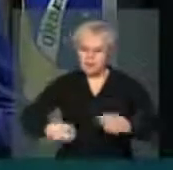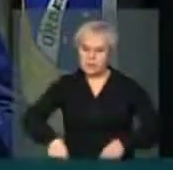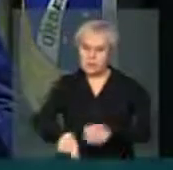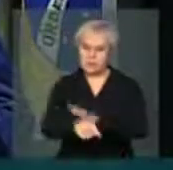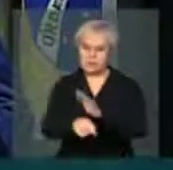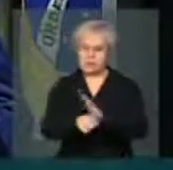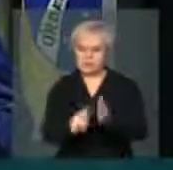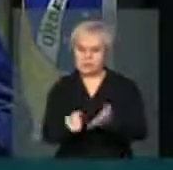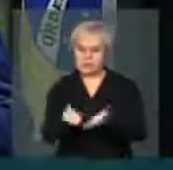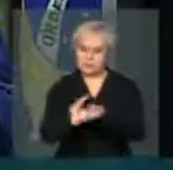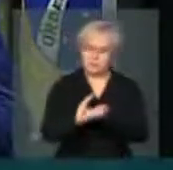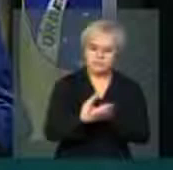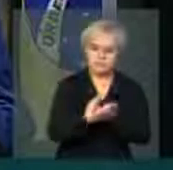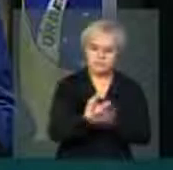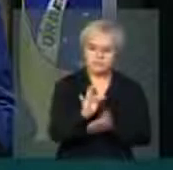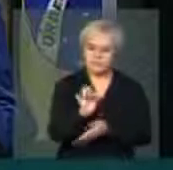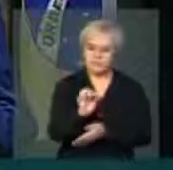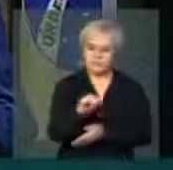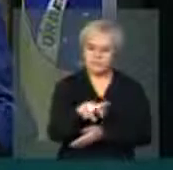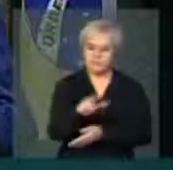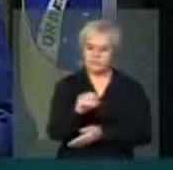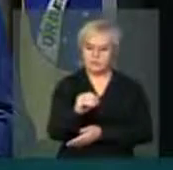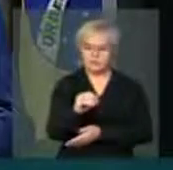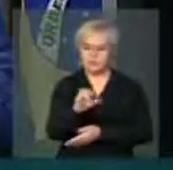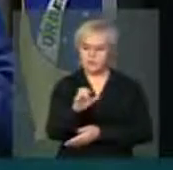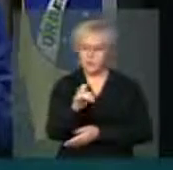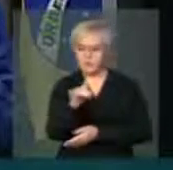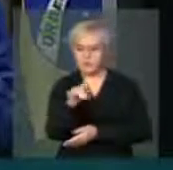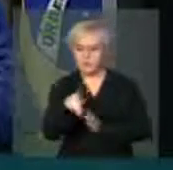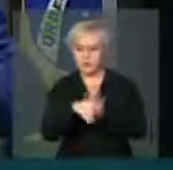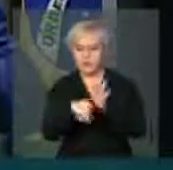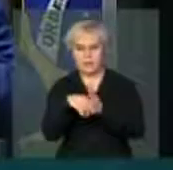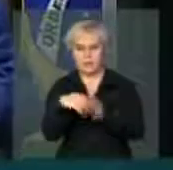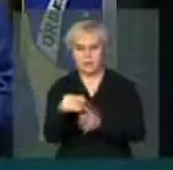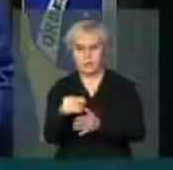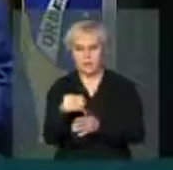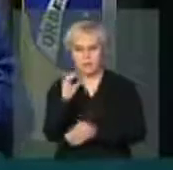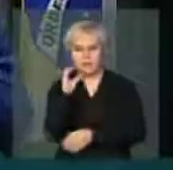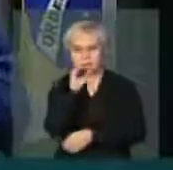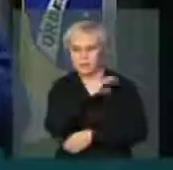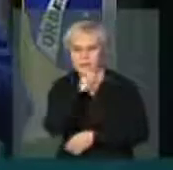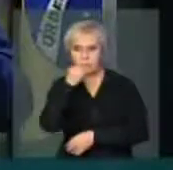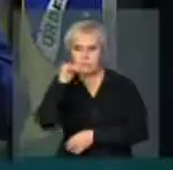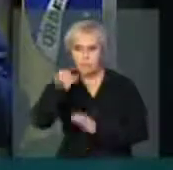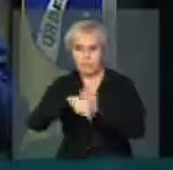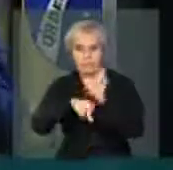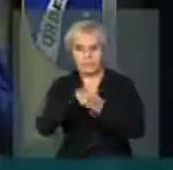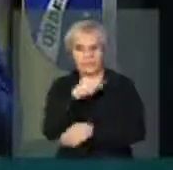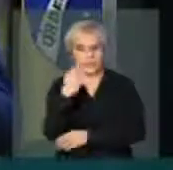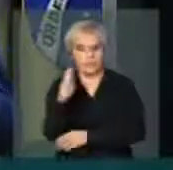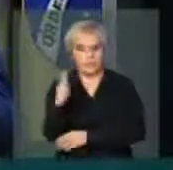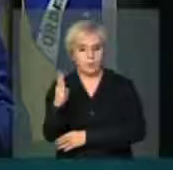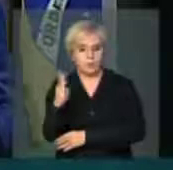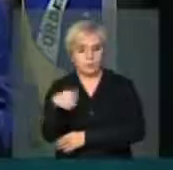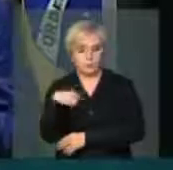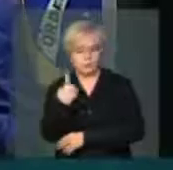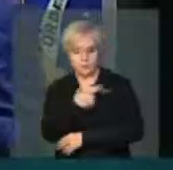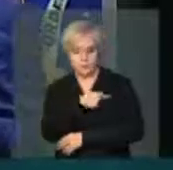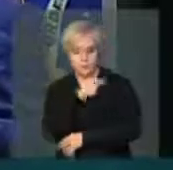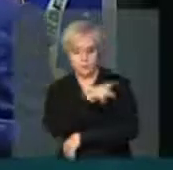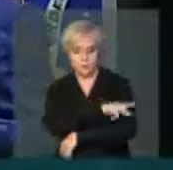da Bolívia. Nós temos carência, inclusive no Nordeste, no meu estado, de investimentos